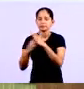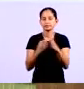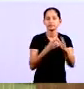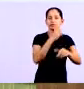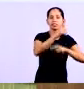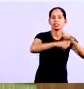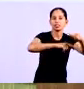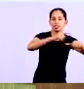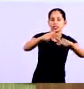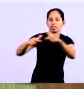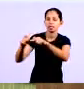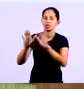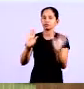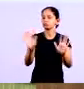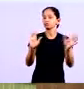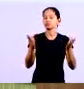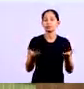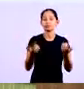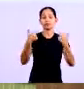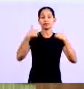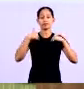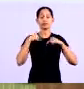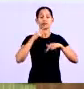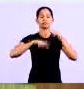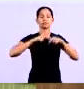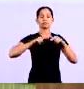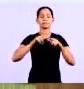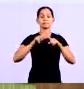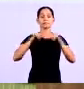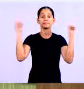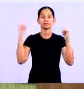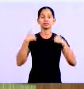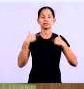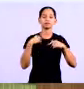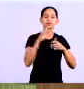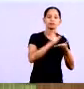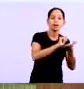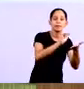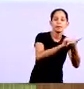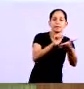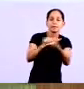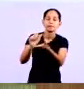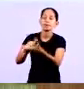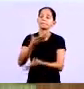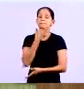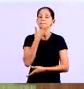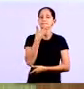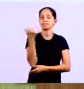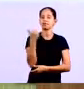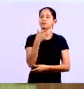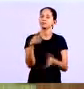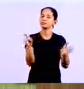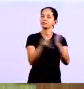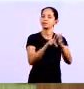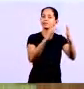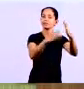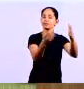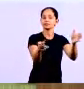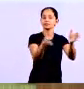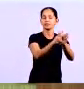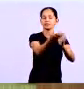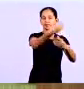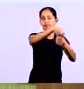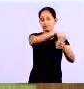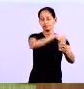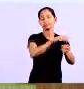empresa na parte de controle, mas em contrapartida, talvez, se a empresa trabalhasse num sistema de tributação de lucro real, ela pagaria